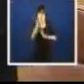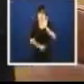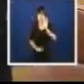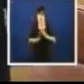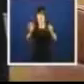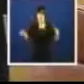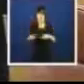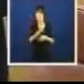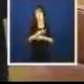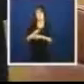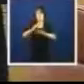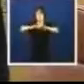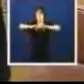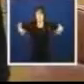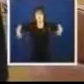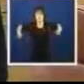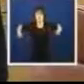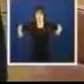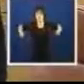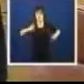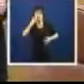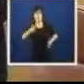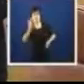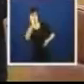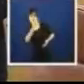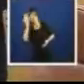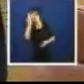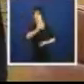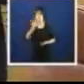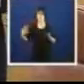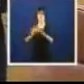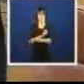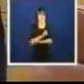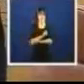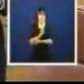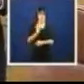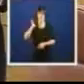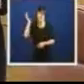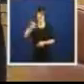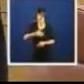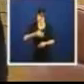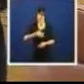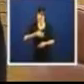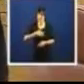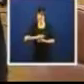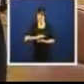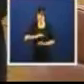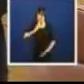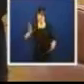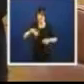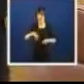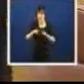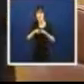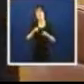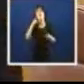Partido Popular dividido, sen se fiar os uns dos outros, incapaz incluso de correr a lista